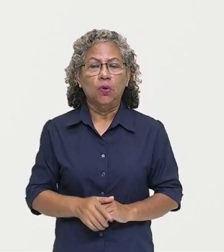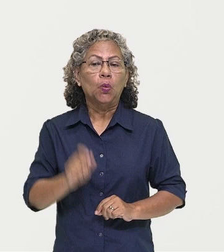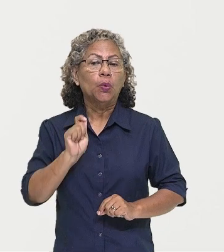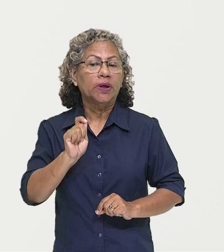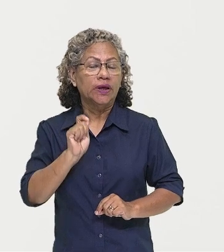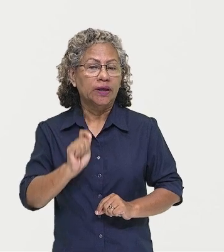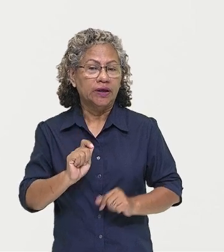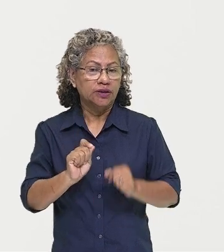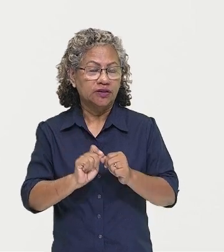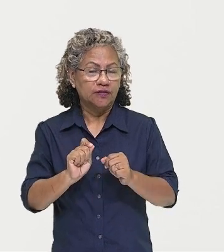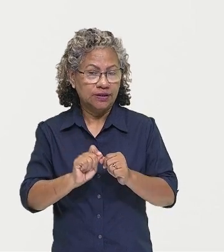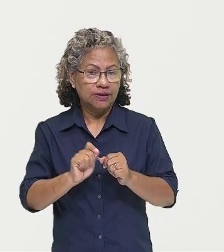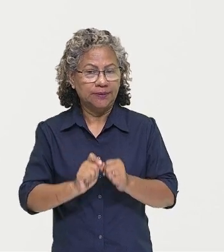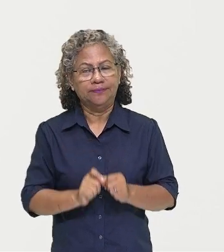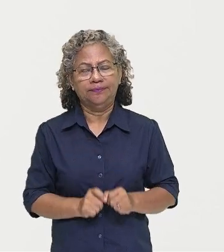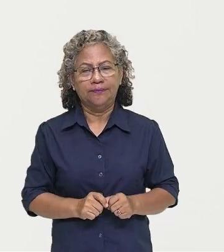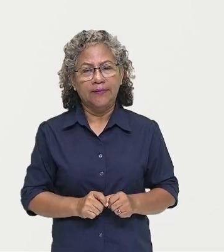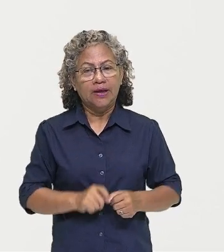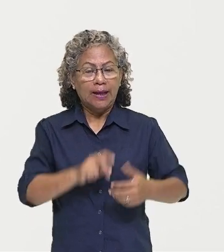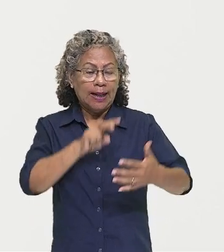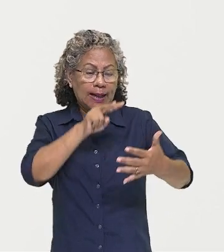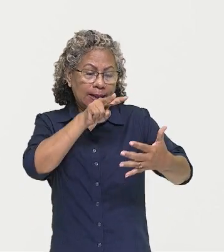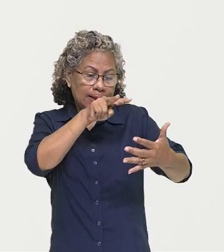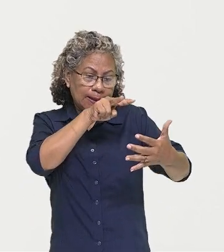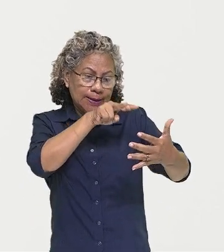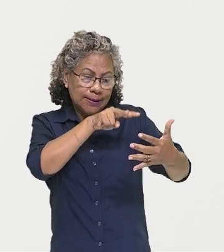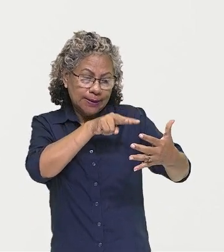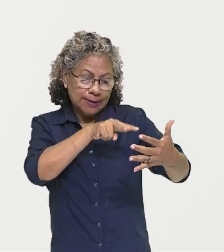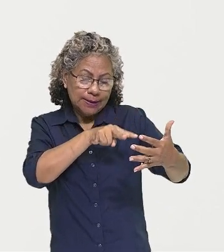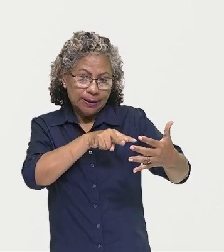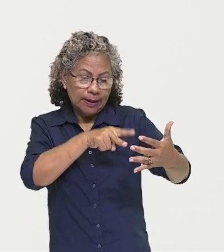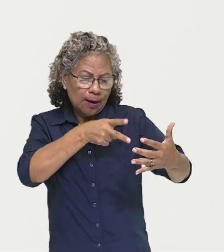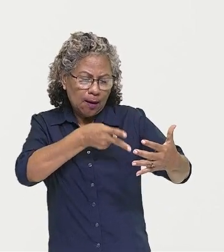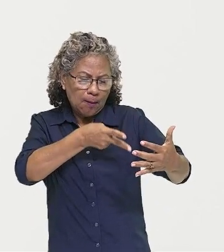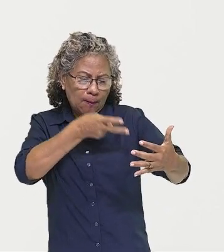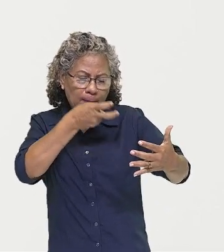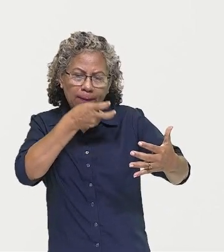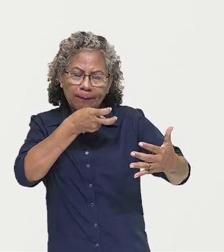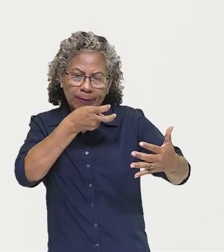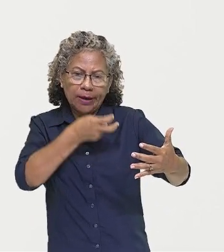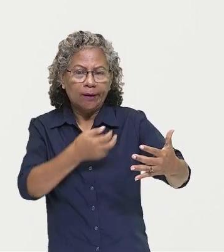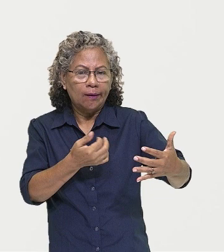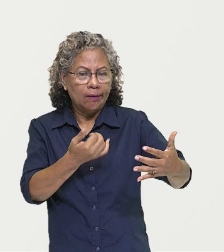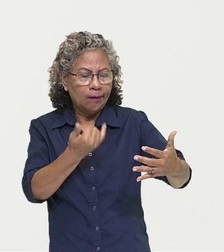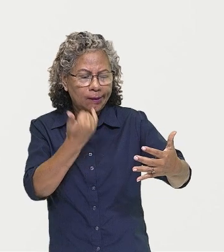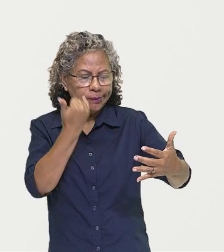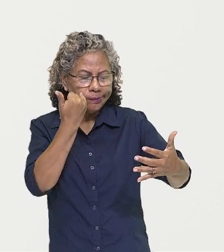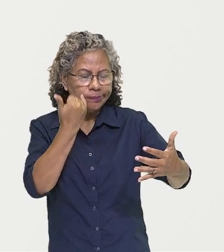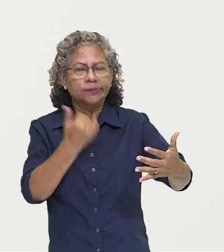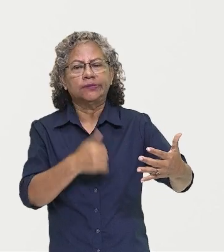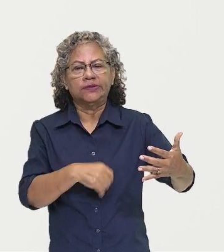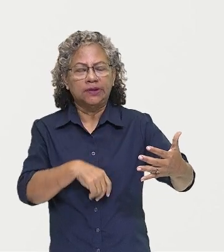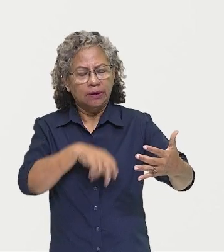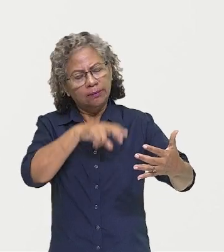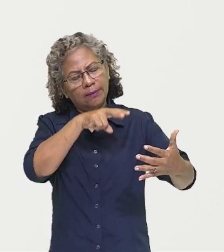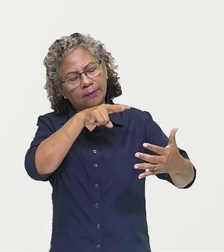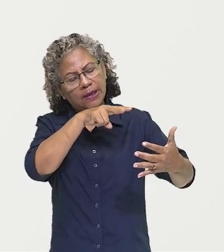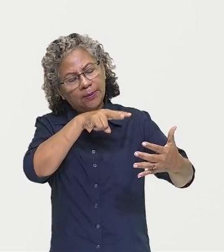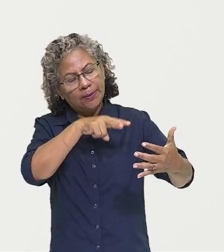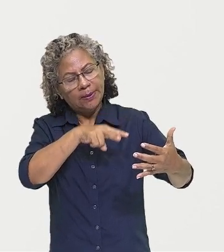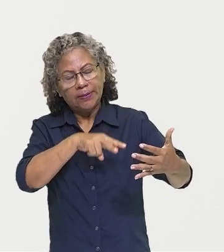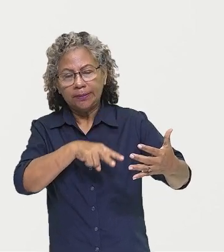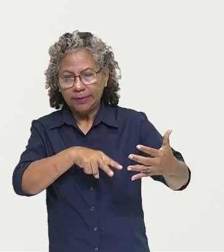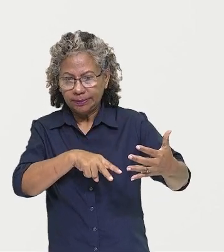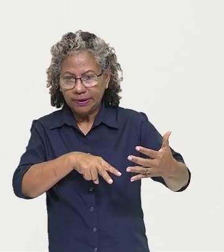vou fazer? Temos que ler essas questões e colocar o dado aí. Vamos lá, ler a questão